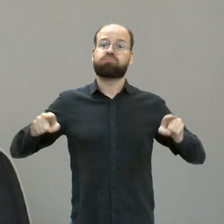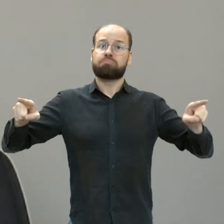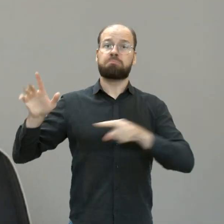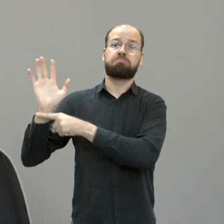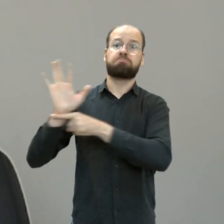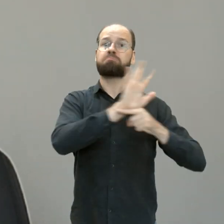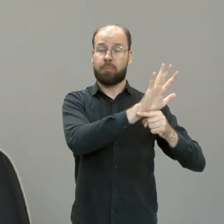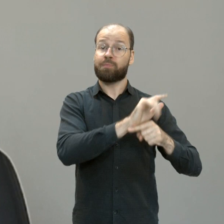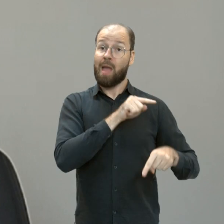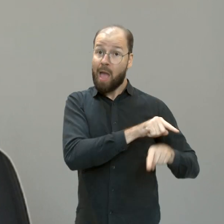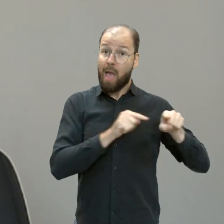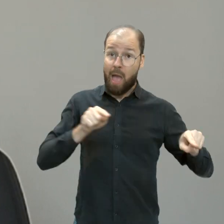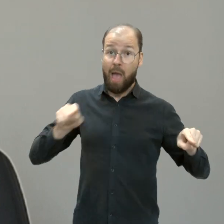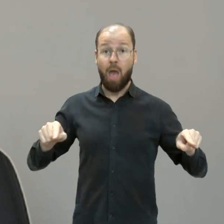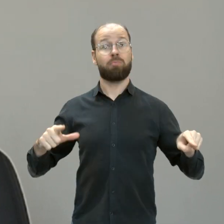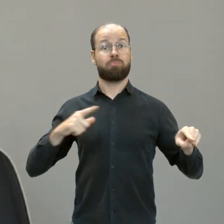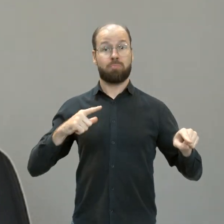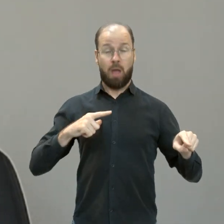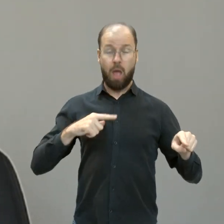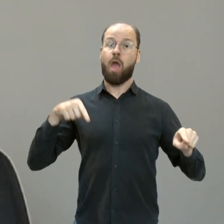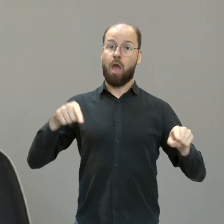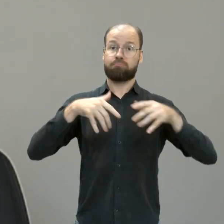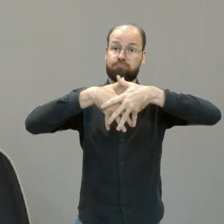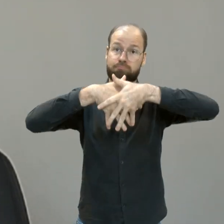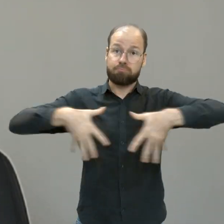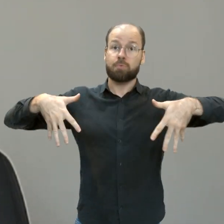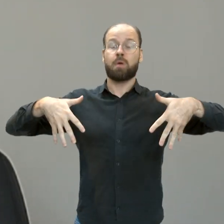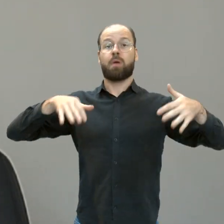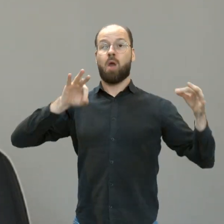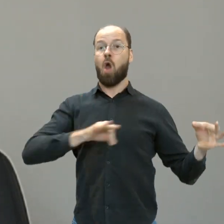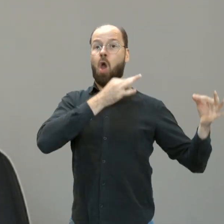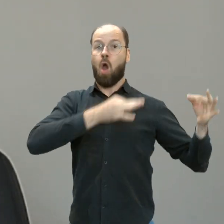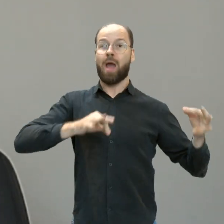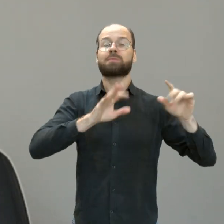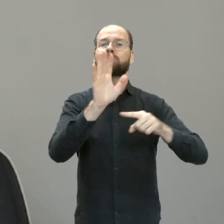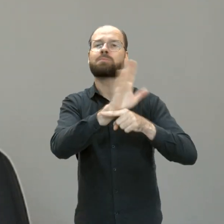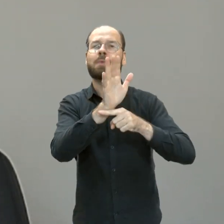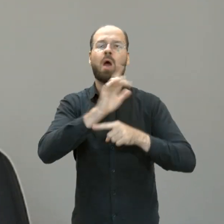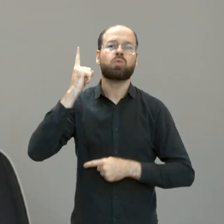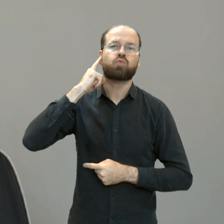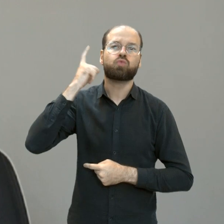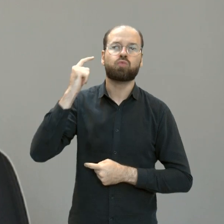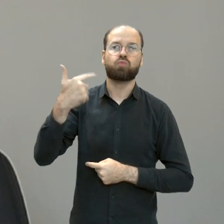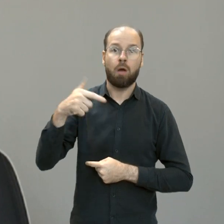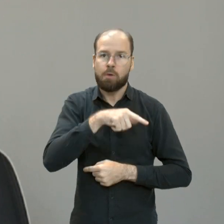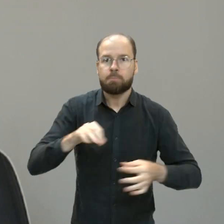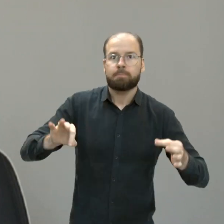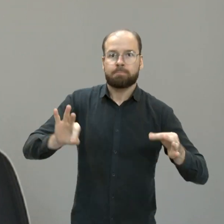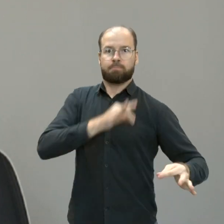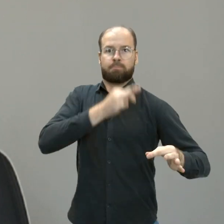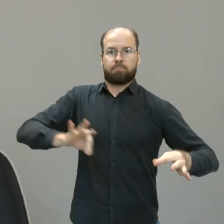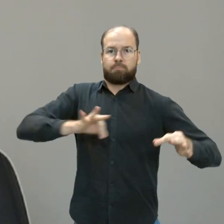gente tinha uma orquestra que animava os filmes que eram mudos. E a família de Leodegária também se envolvia com a